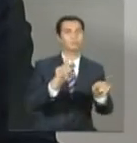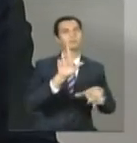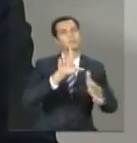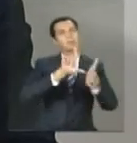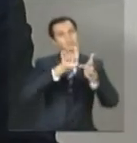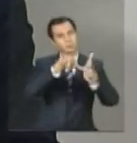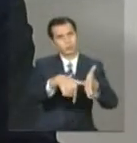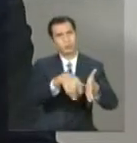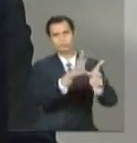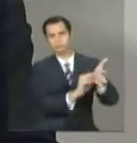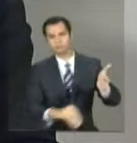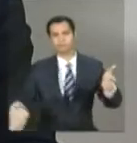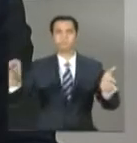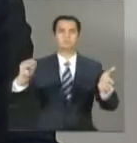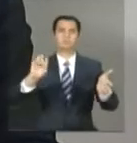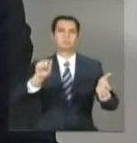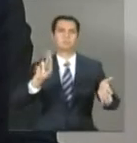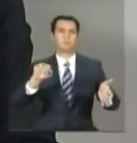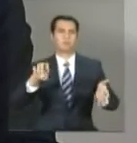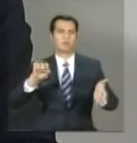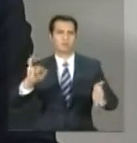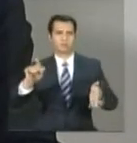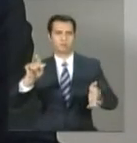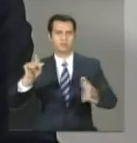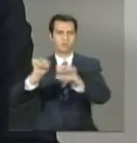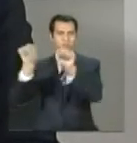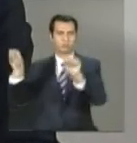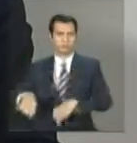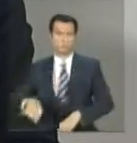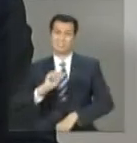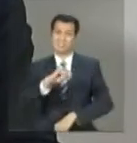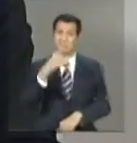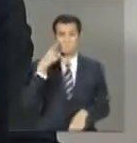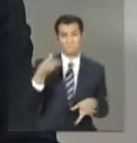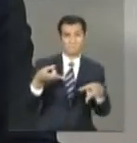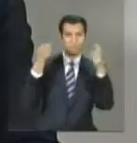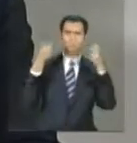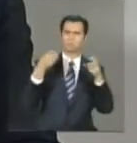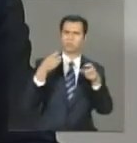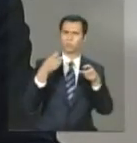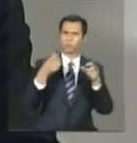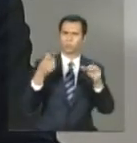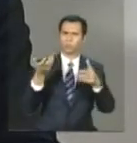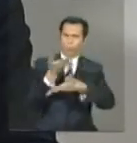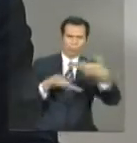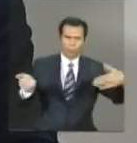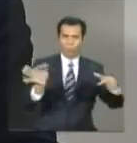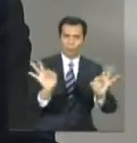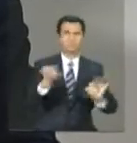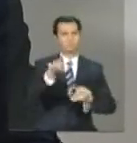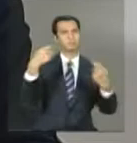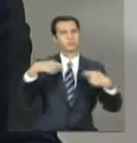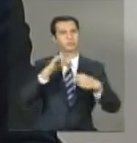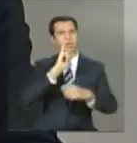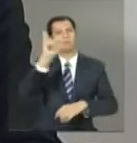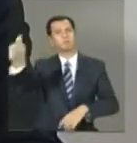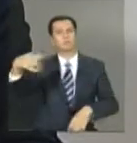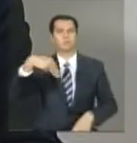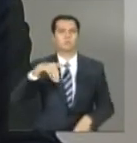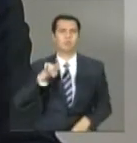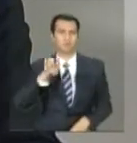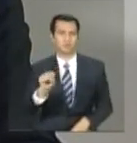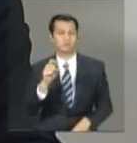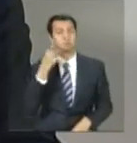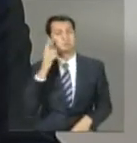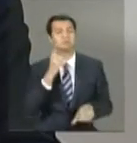no SIBEC. Se ele perceber que essa alteração não teve essa repercussão, ele deve imediatamente comunicar ao MDS para a gente poder identificar o porquê